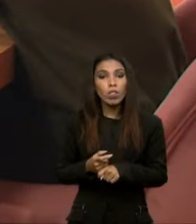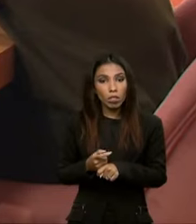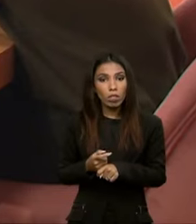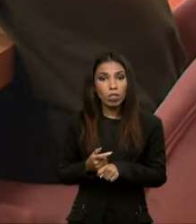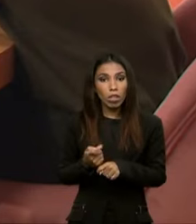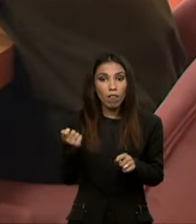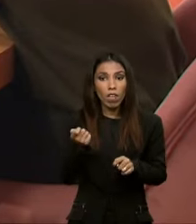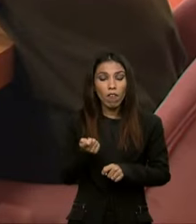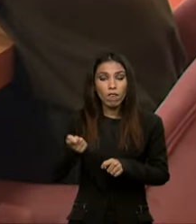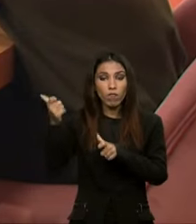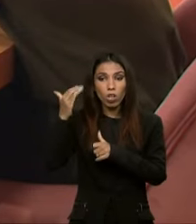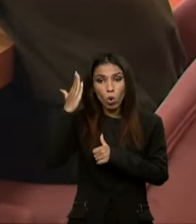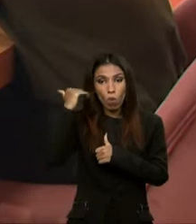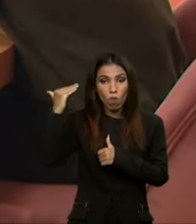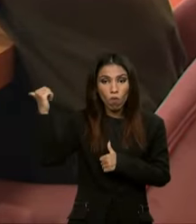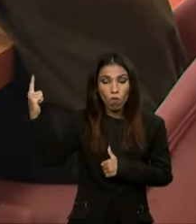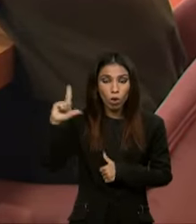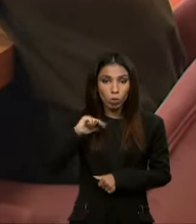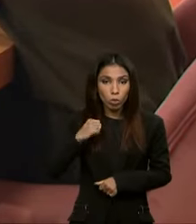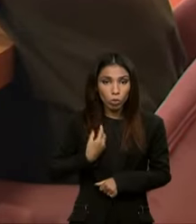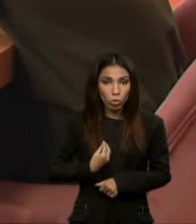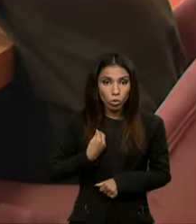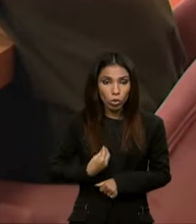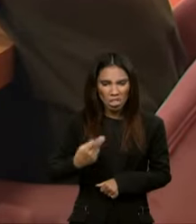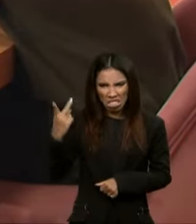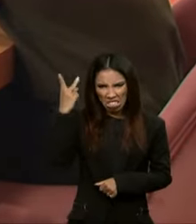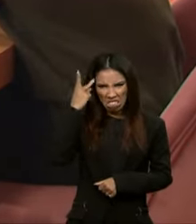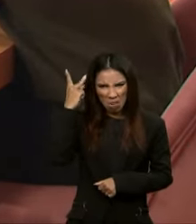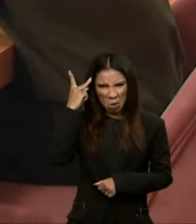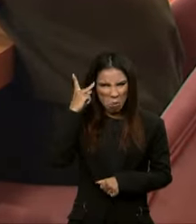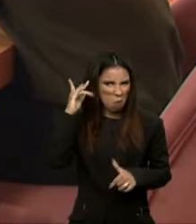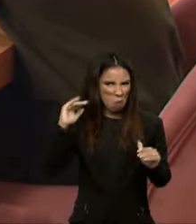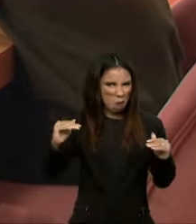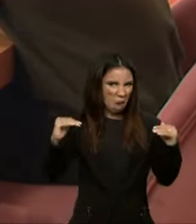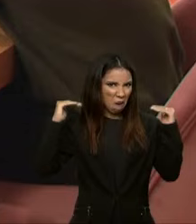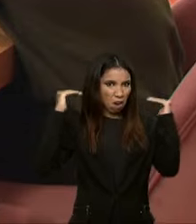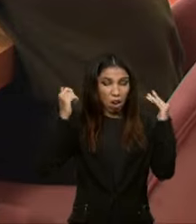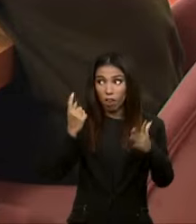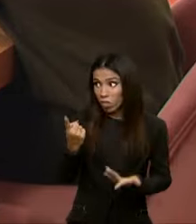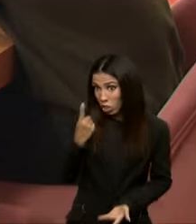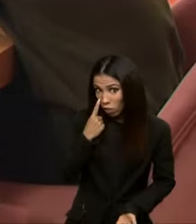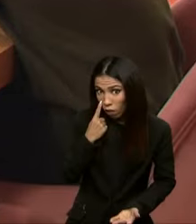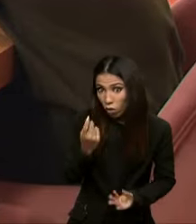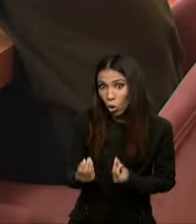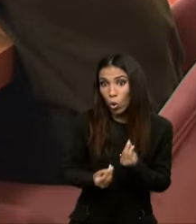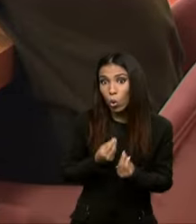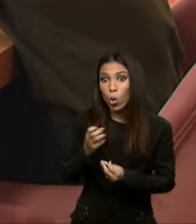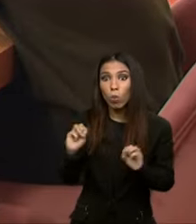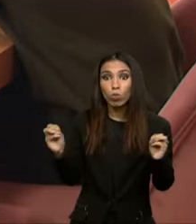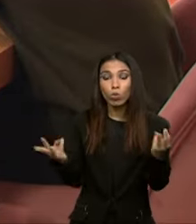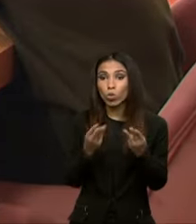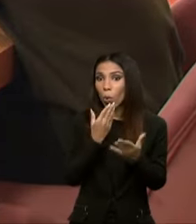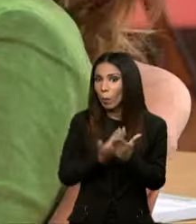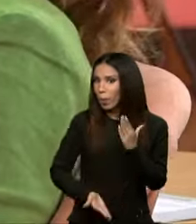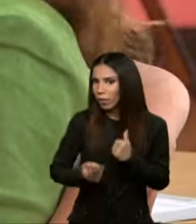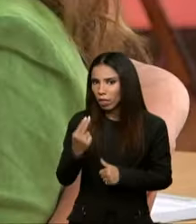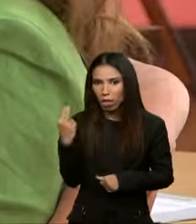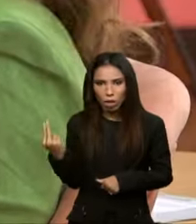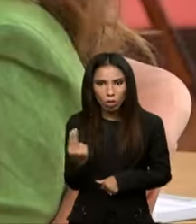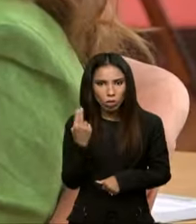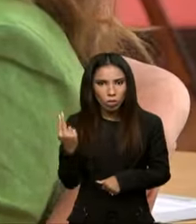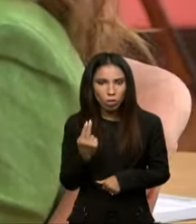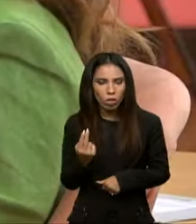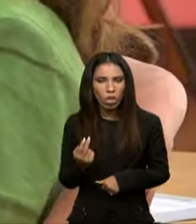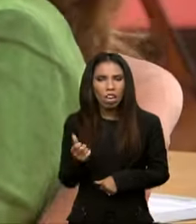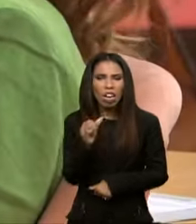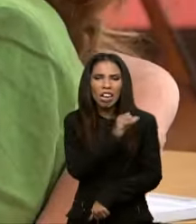o de São Paulo é legal também. O de São Paulo já tá. Não, você vai ver no show dela agora, esse show é imperdível. Agora vem cá, carioca,